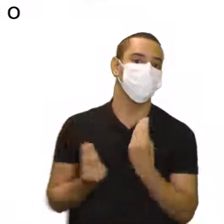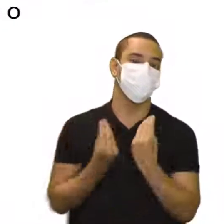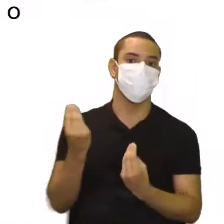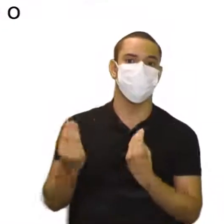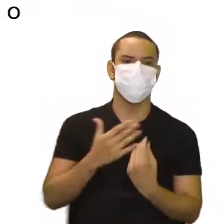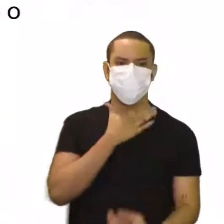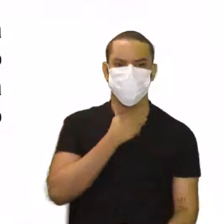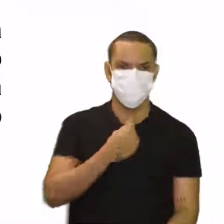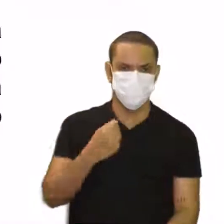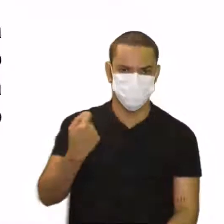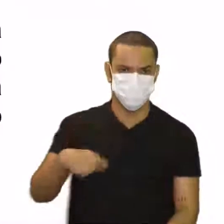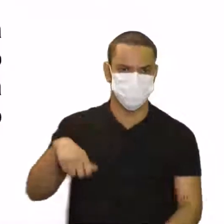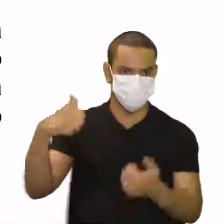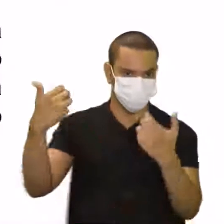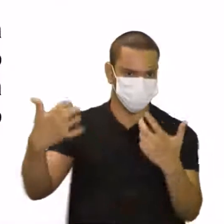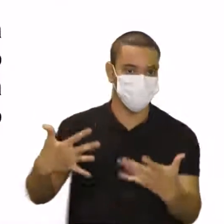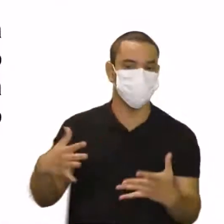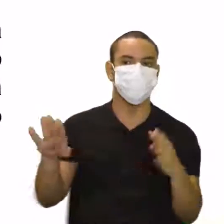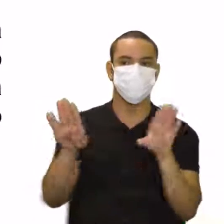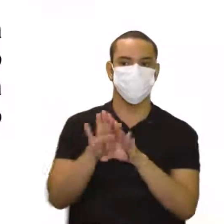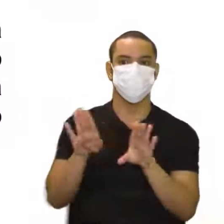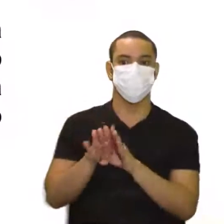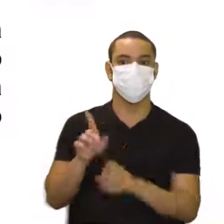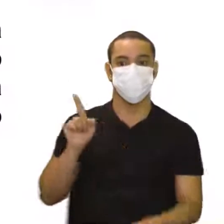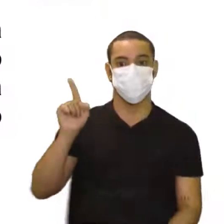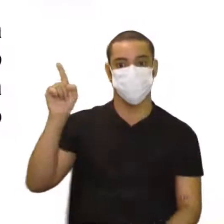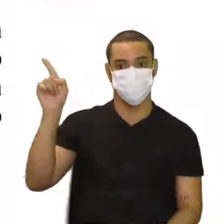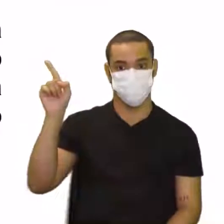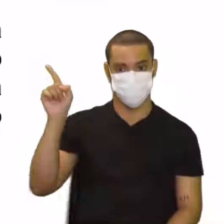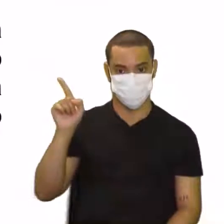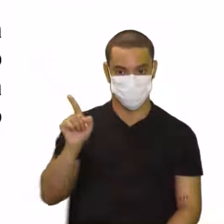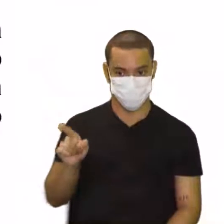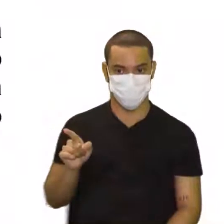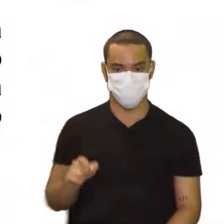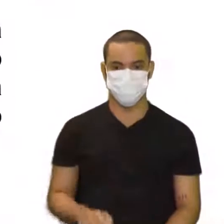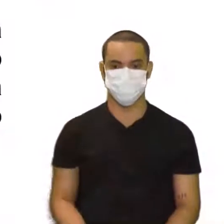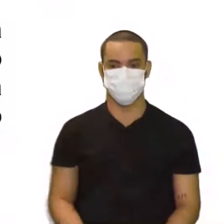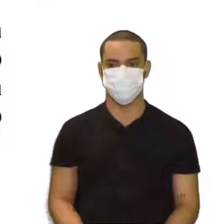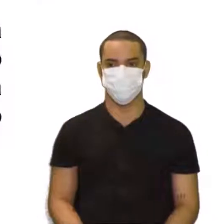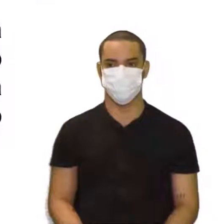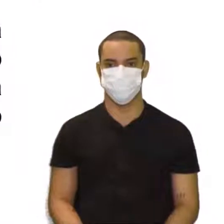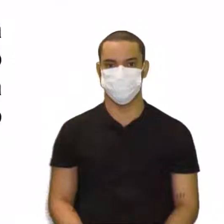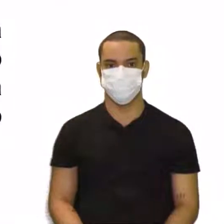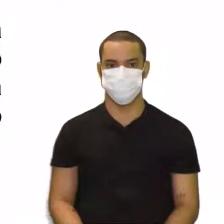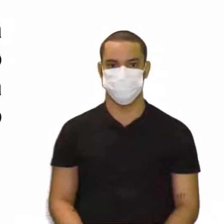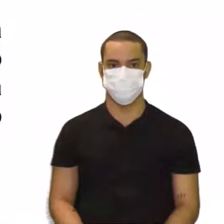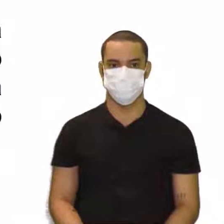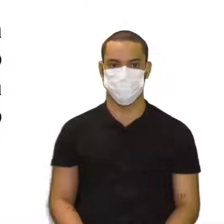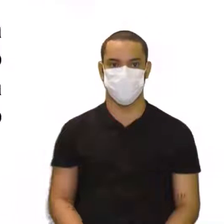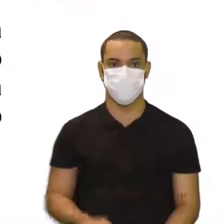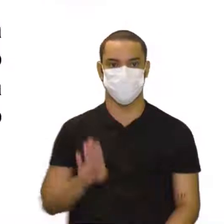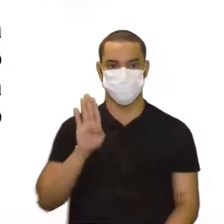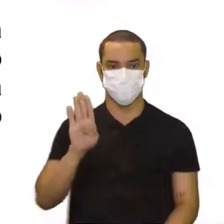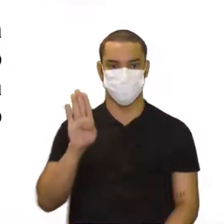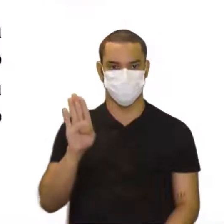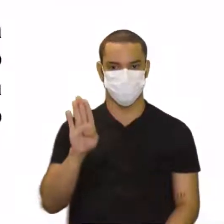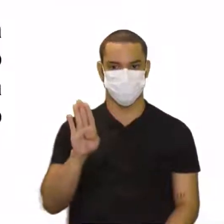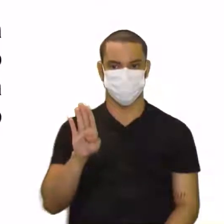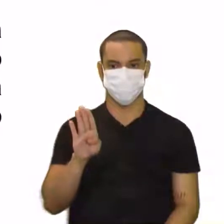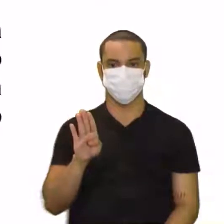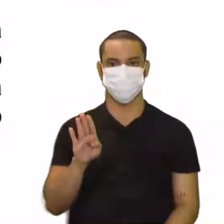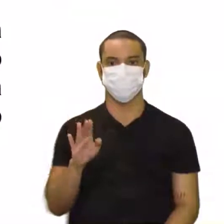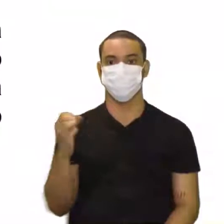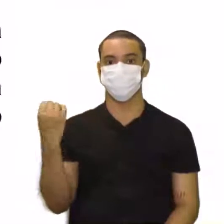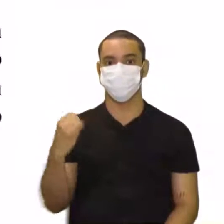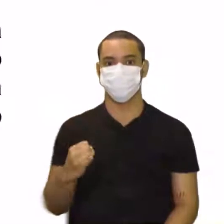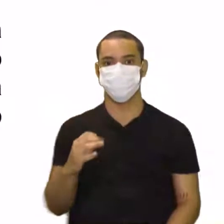Tem explicação? Tá aqui também a explicação, tá, pessoal? Deixei aqui, olha só. Na alternativa B, se a gente